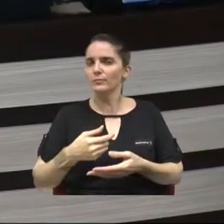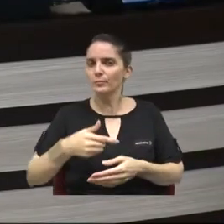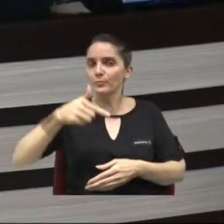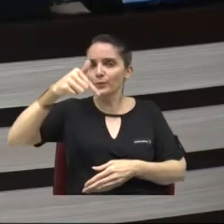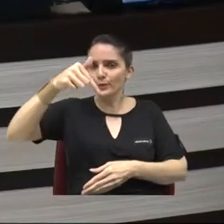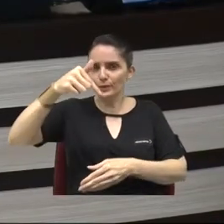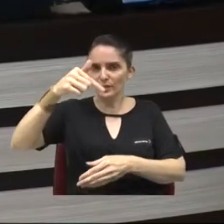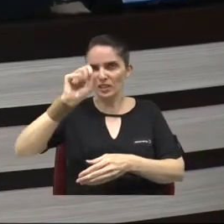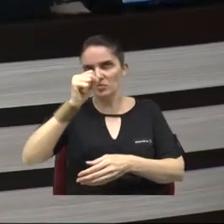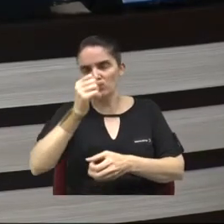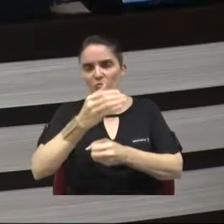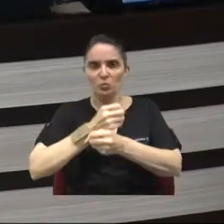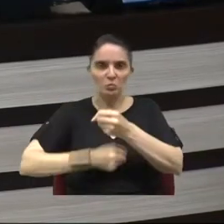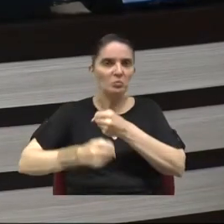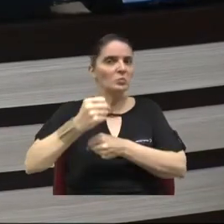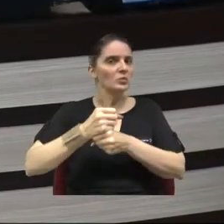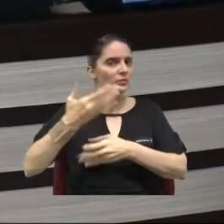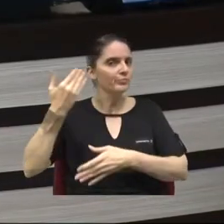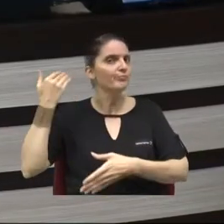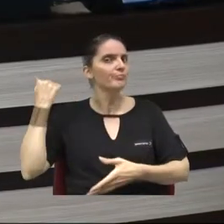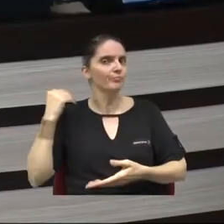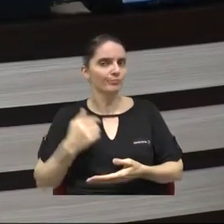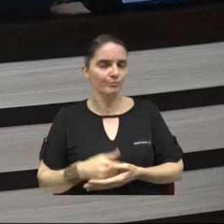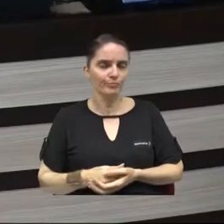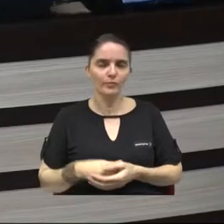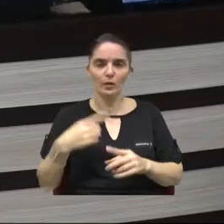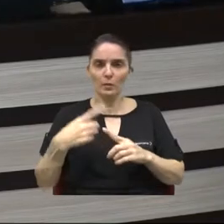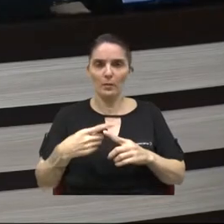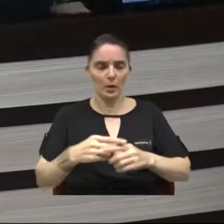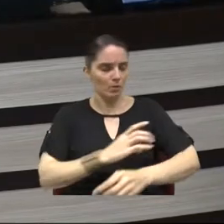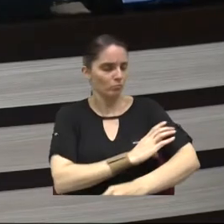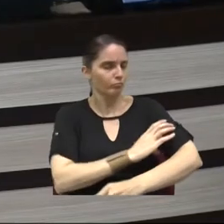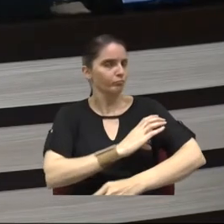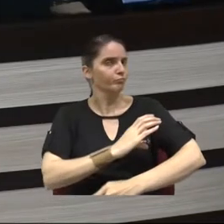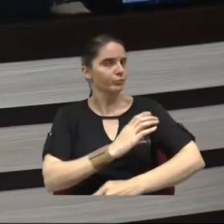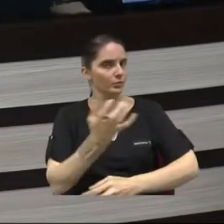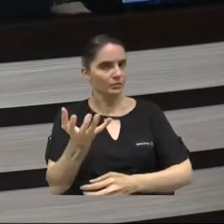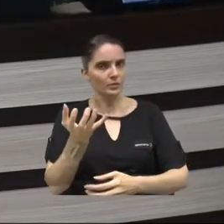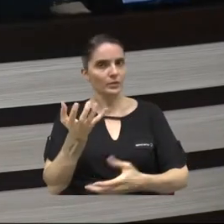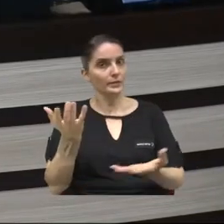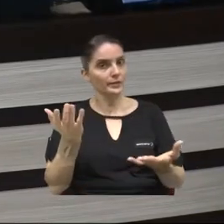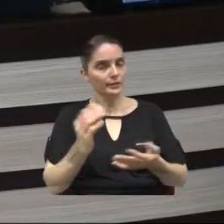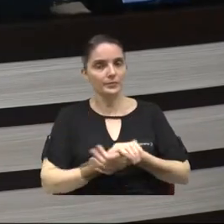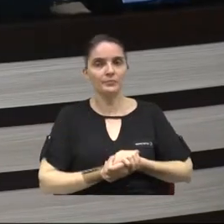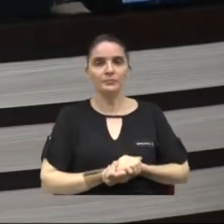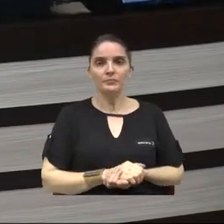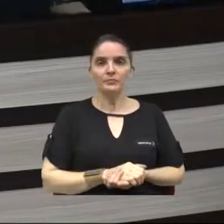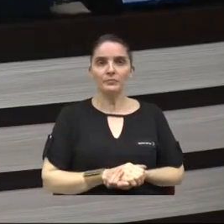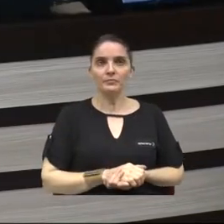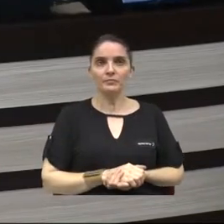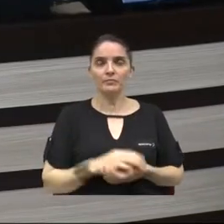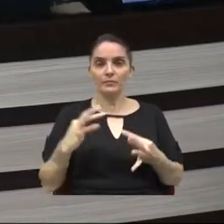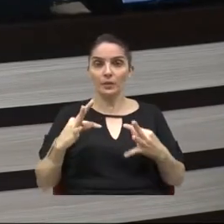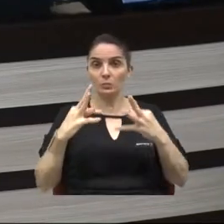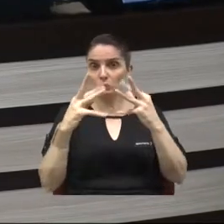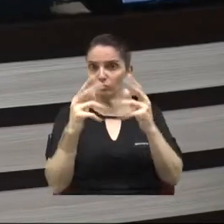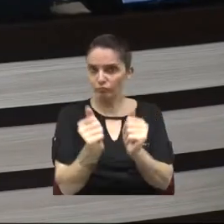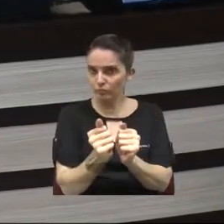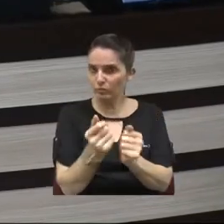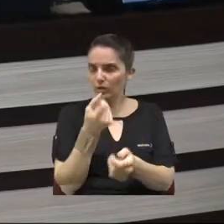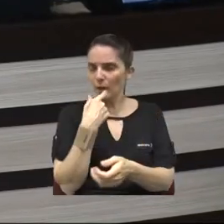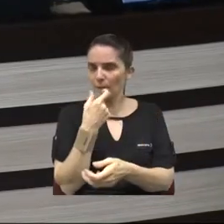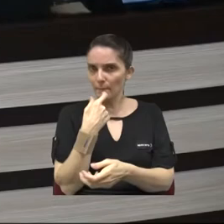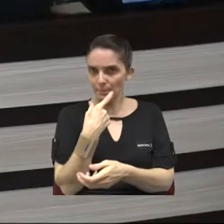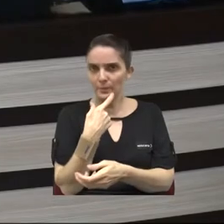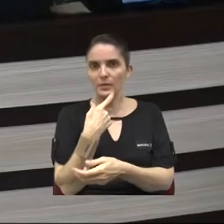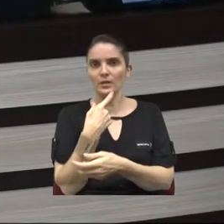8 anos atrás, né? Por essa questão da musculatura. Né? Então fica também para todas essas substâncias, o quanto